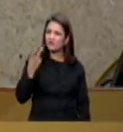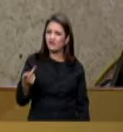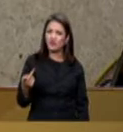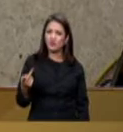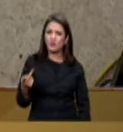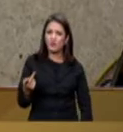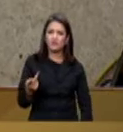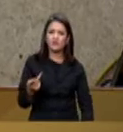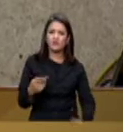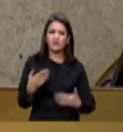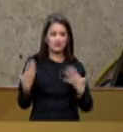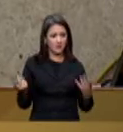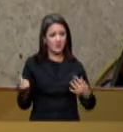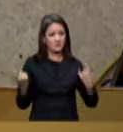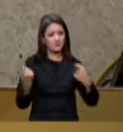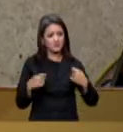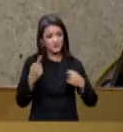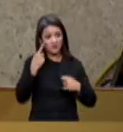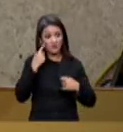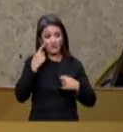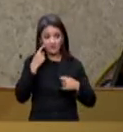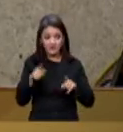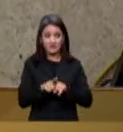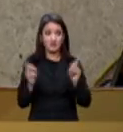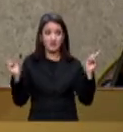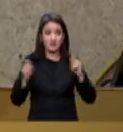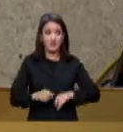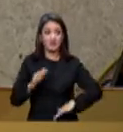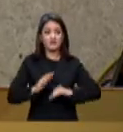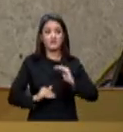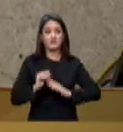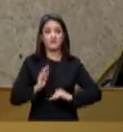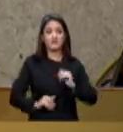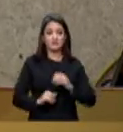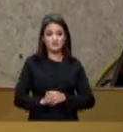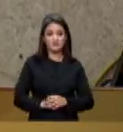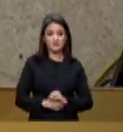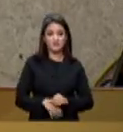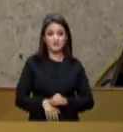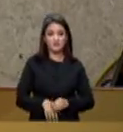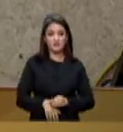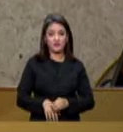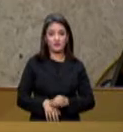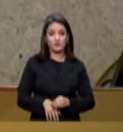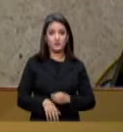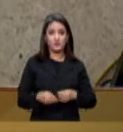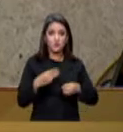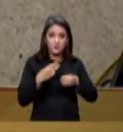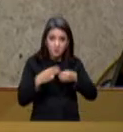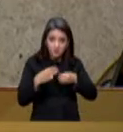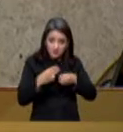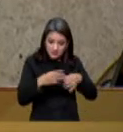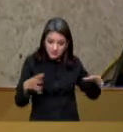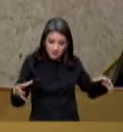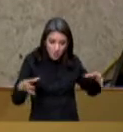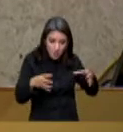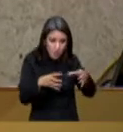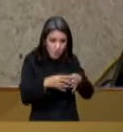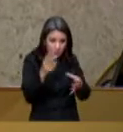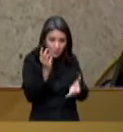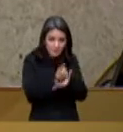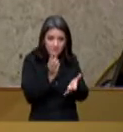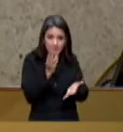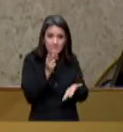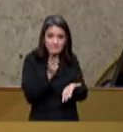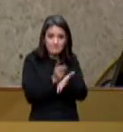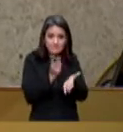valor ao princípio da eficiência. Municípios de um mesmo bloco não precisam